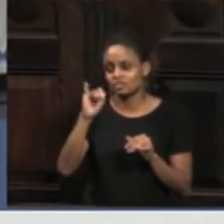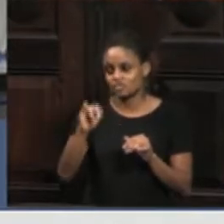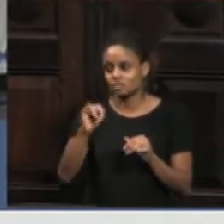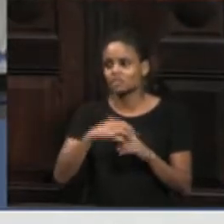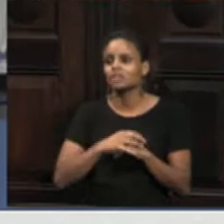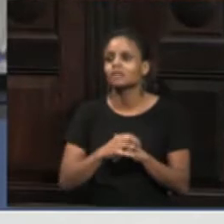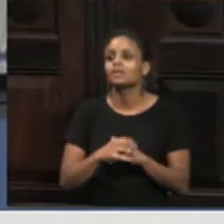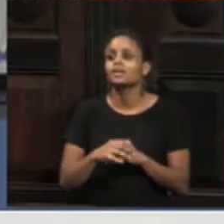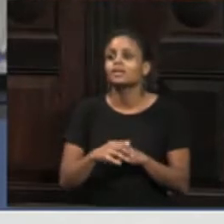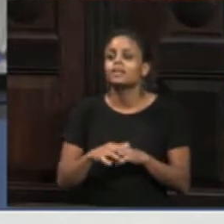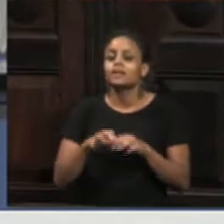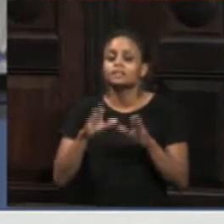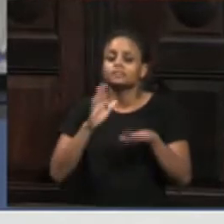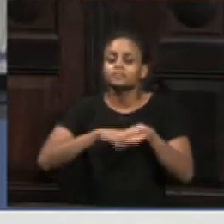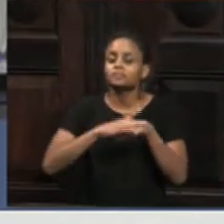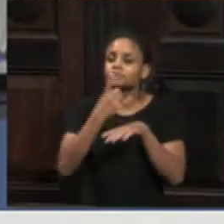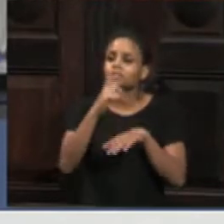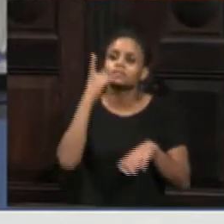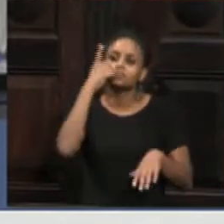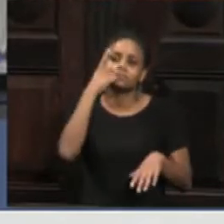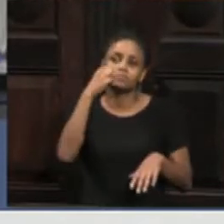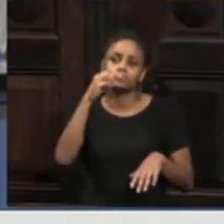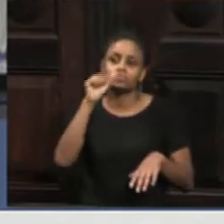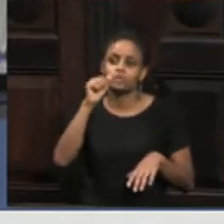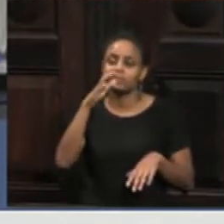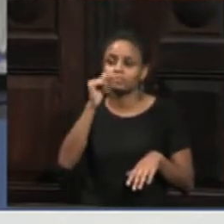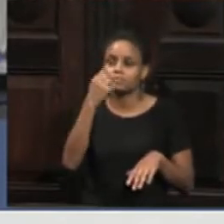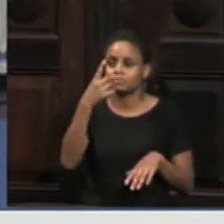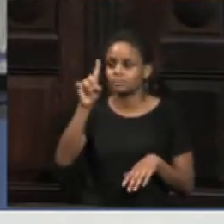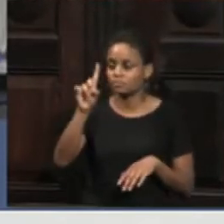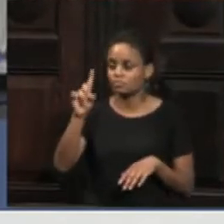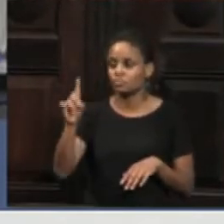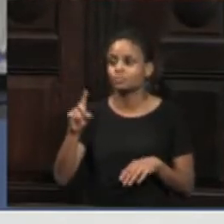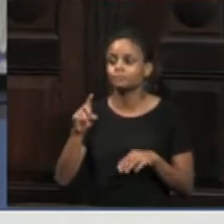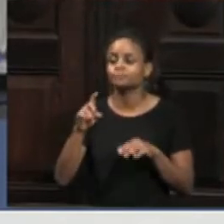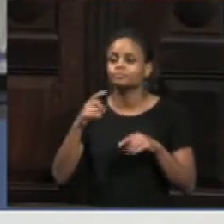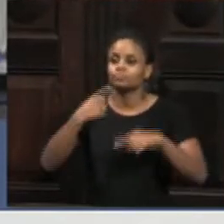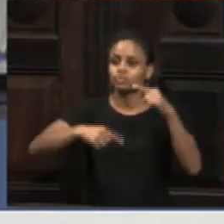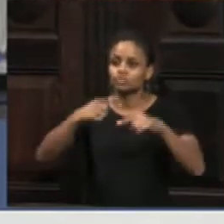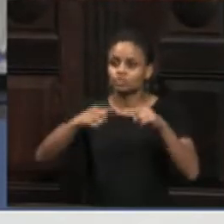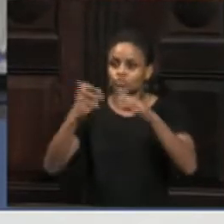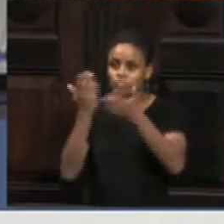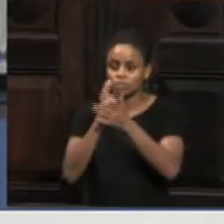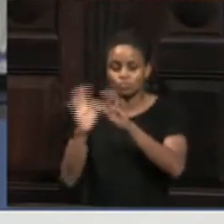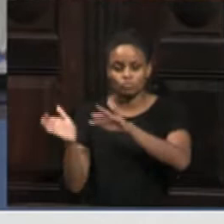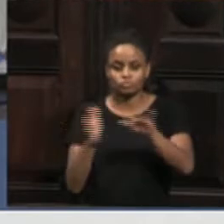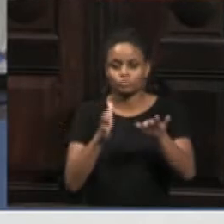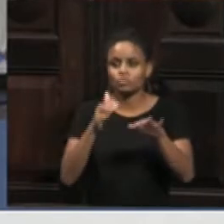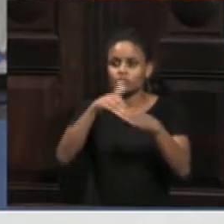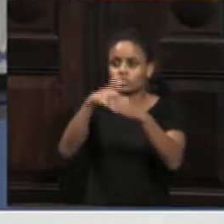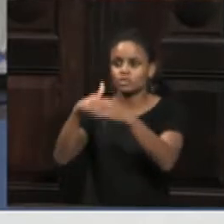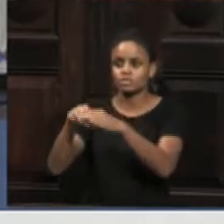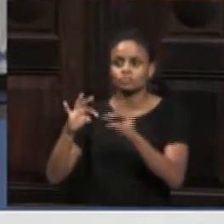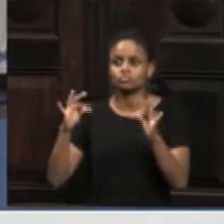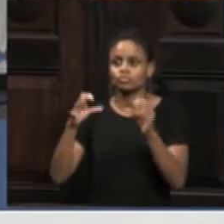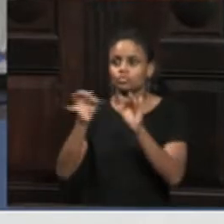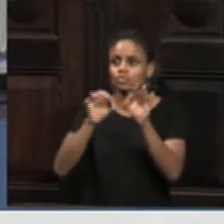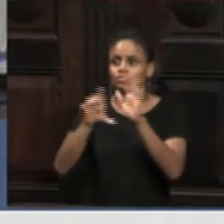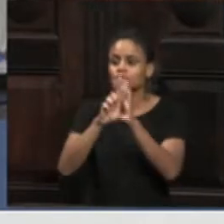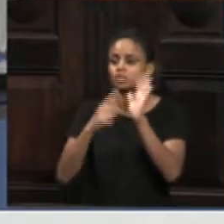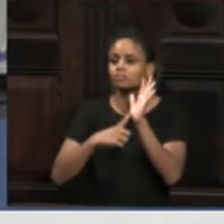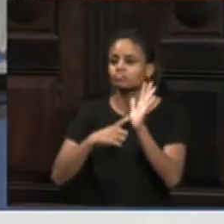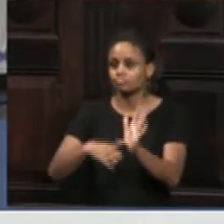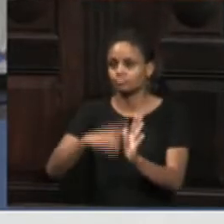favorável, relator deputado Marcos Abraão. Em discussão, não havendo que queira discutir, encerra da discussão. Em votação, os senhores que aprovam nessa comissão, aprovado, vai à